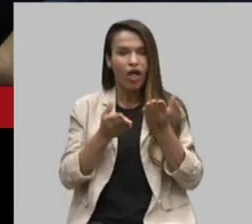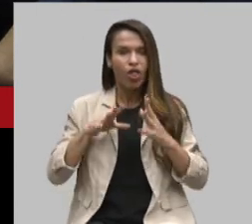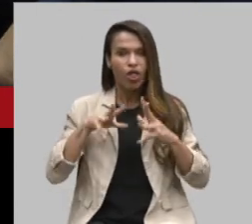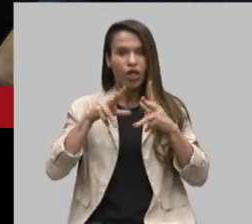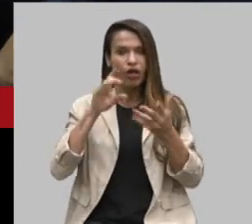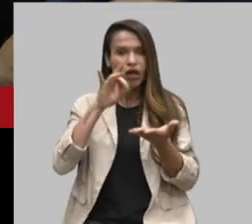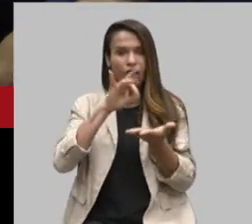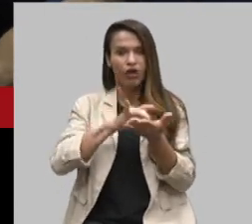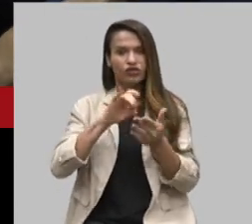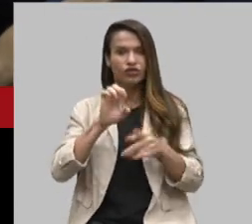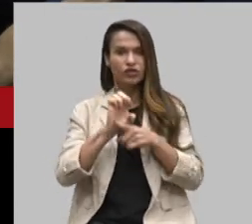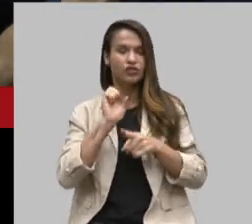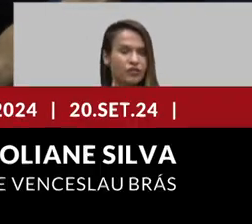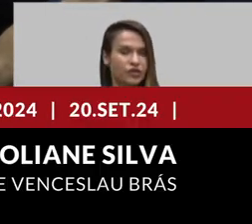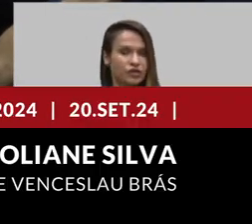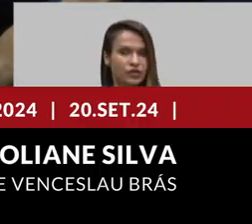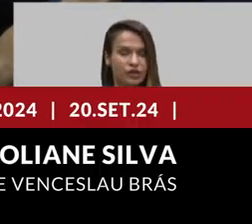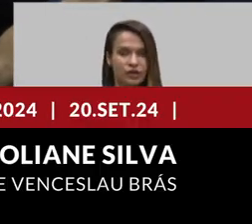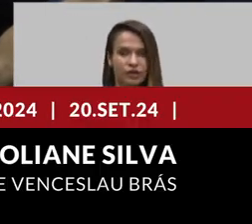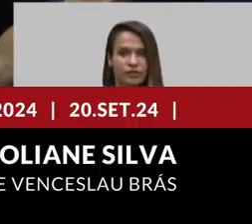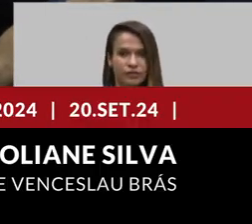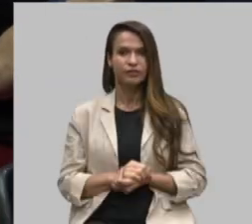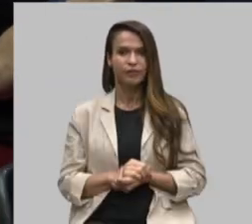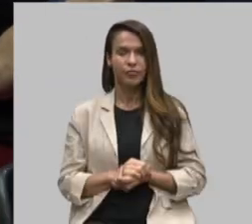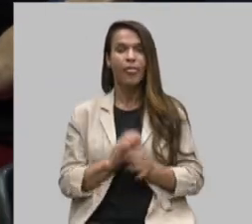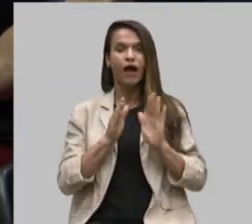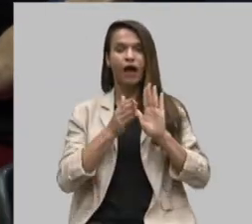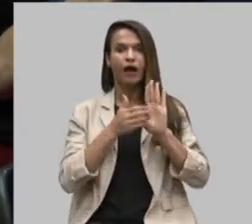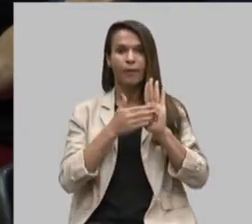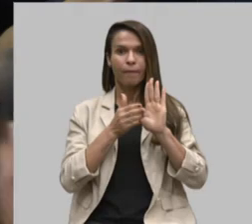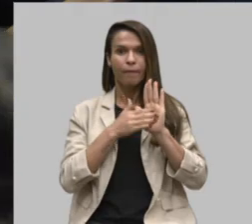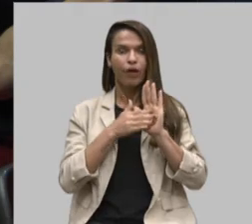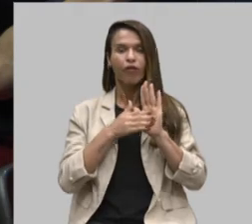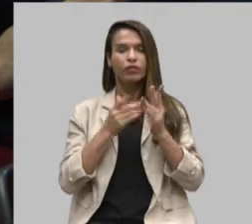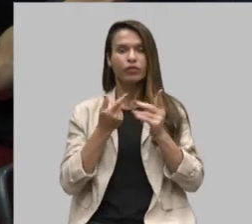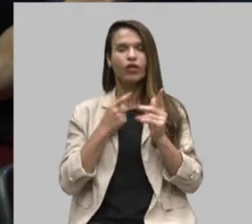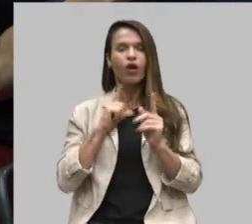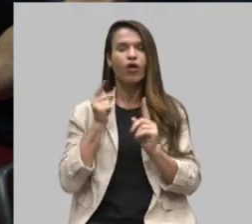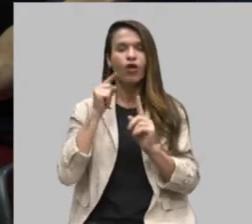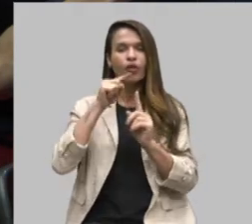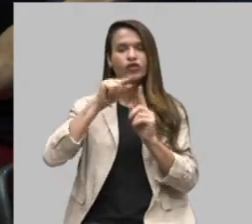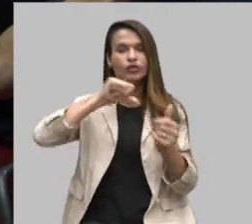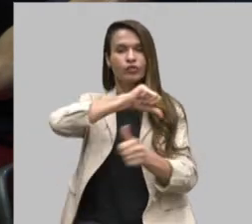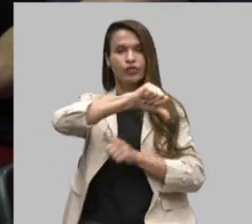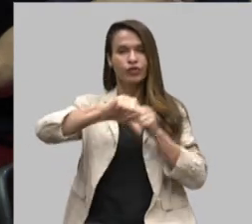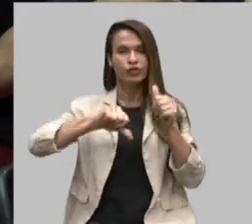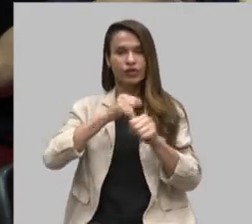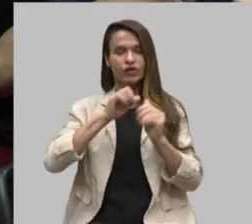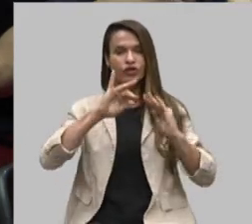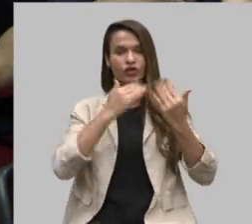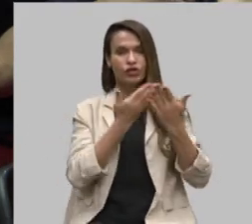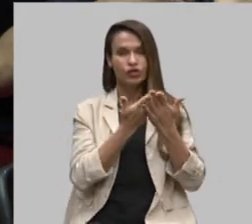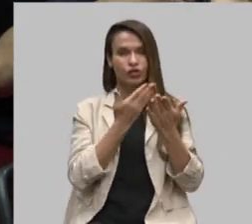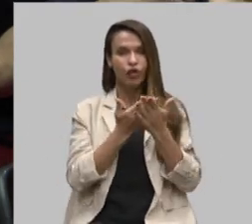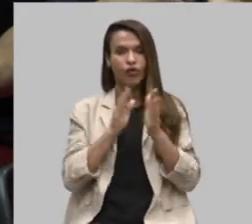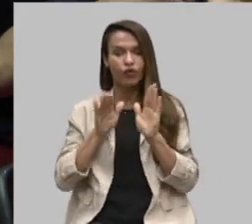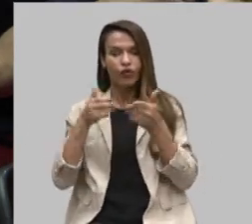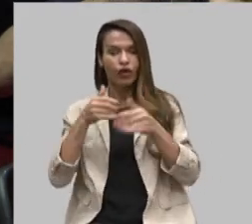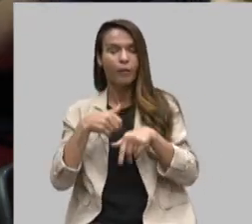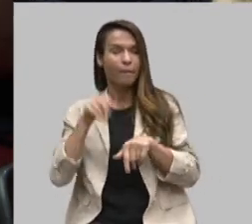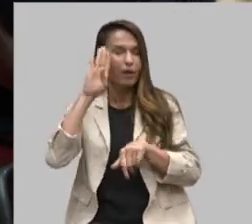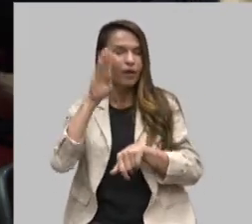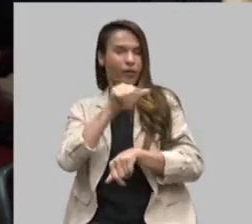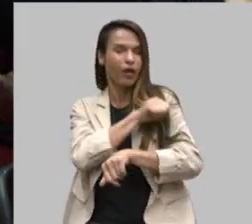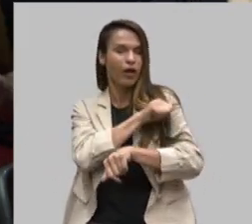Minas Gerais e a proposta busca mudar essa questão de escolas para alunos então ela vai defender a